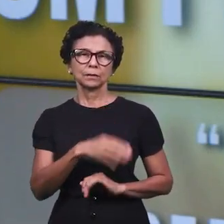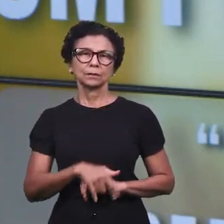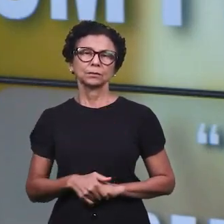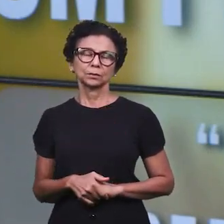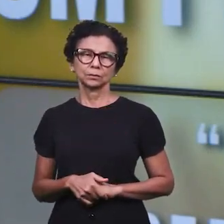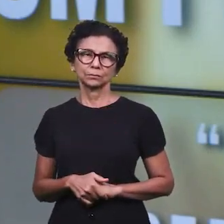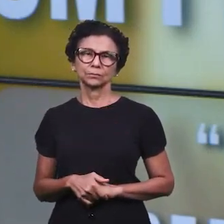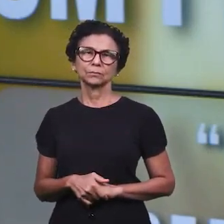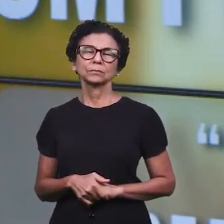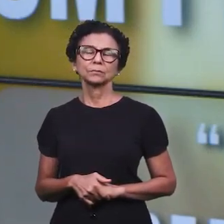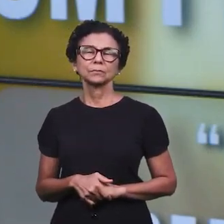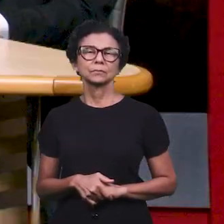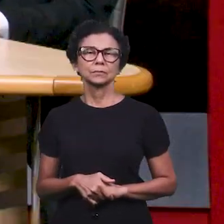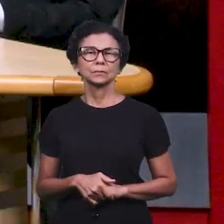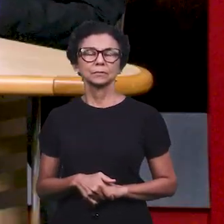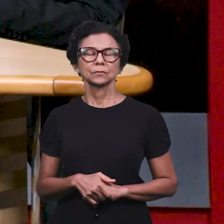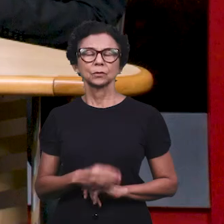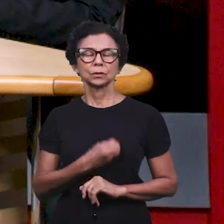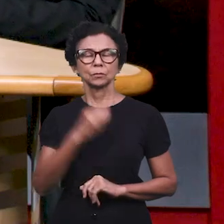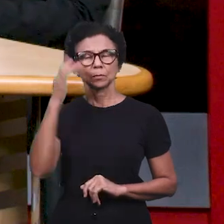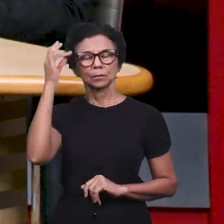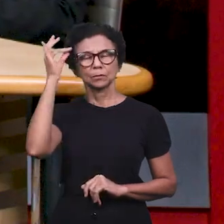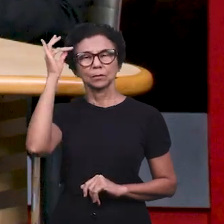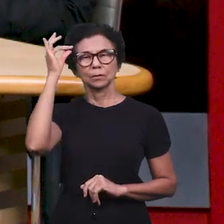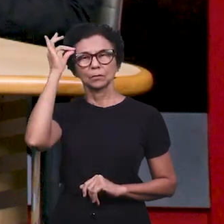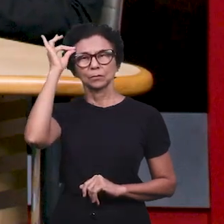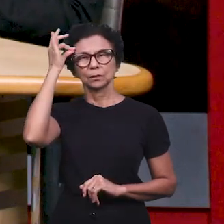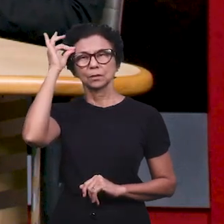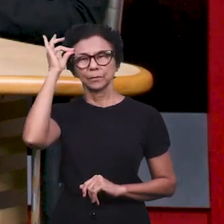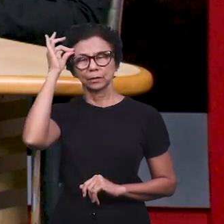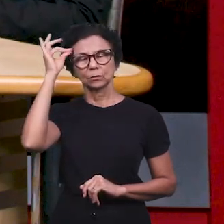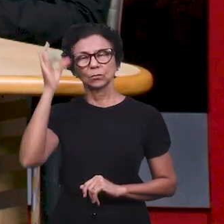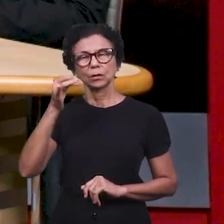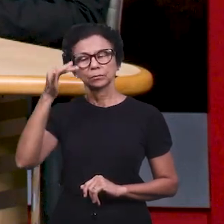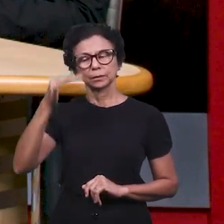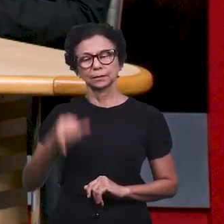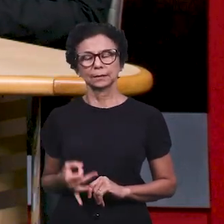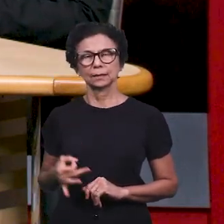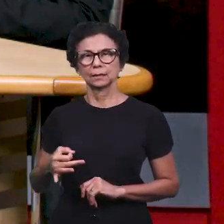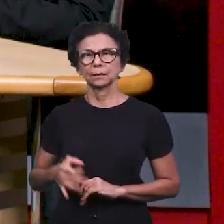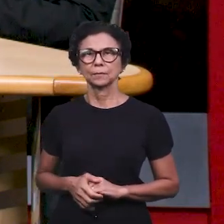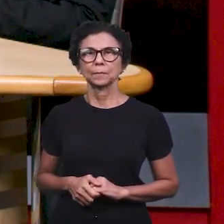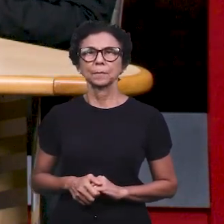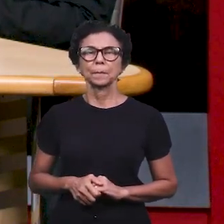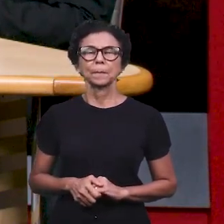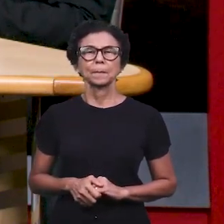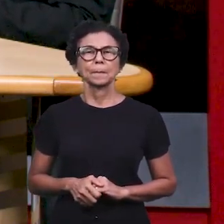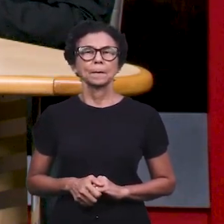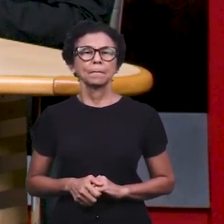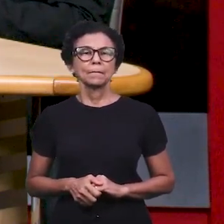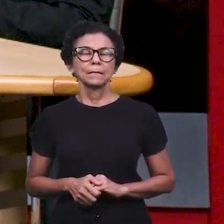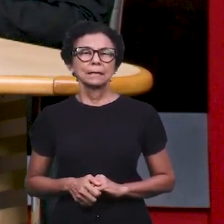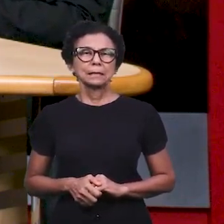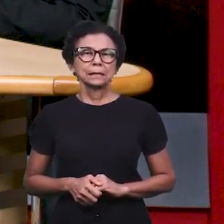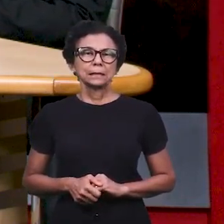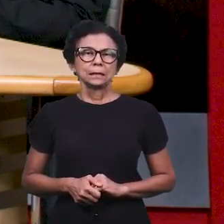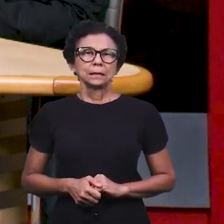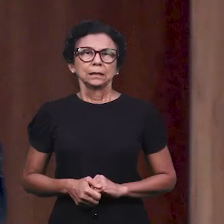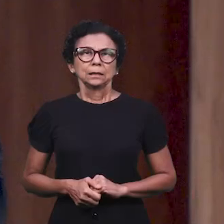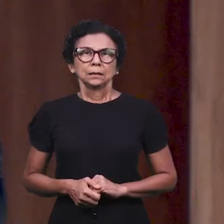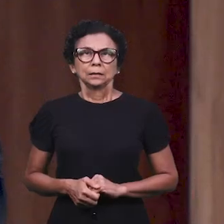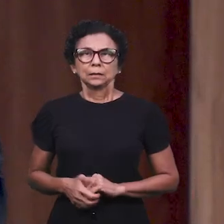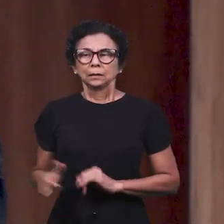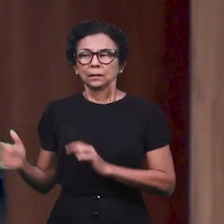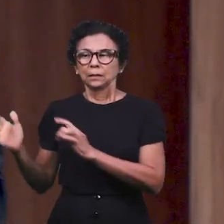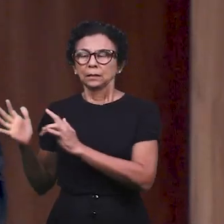certo. Olha que colocação muito boa, porque o que está sendo dito é que Jesus